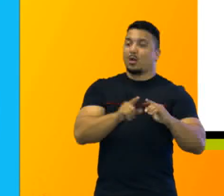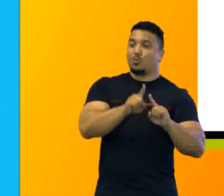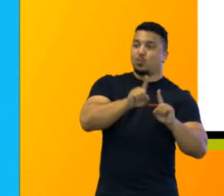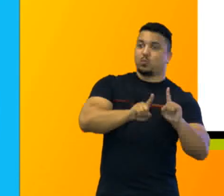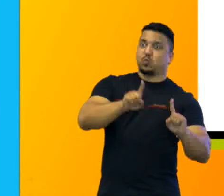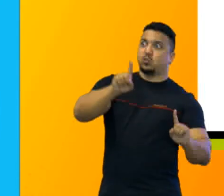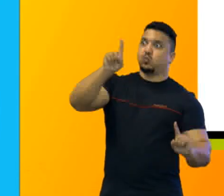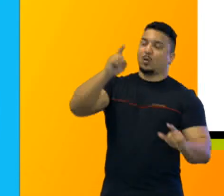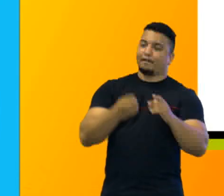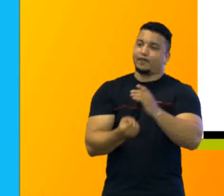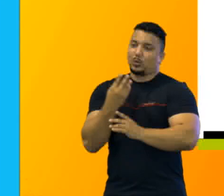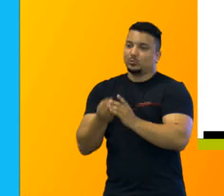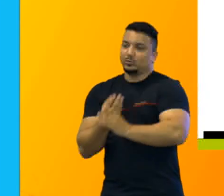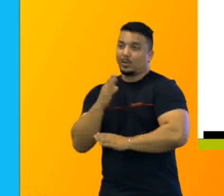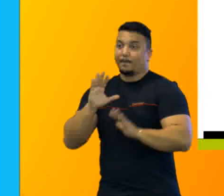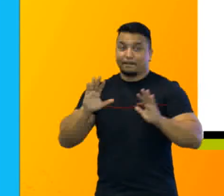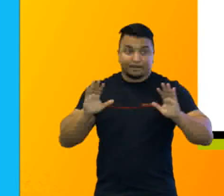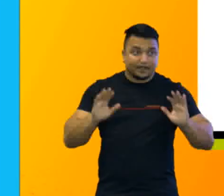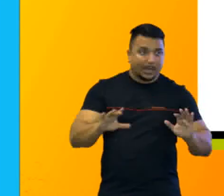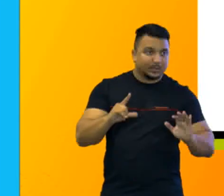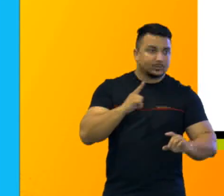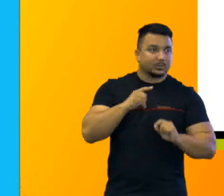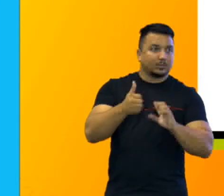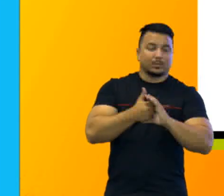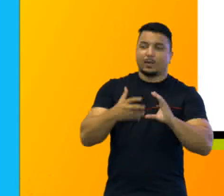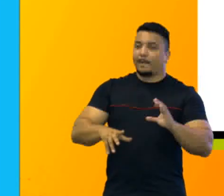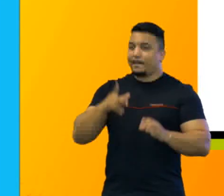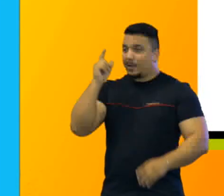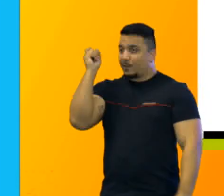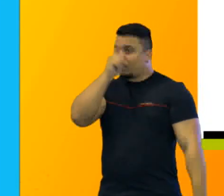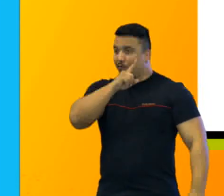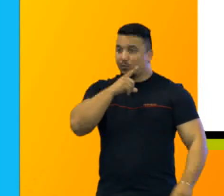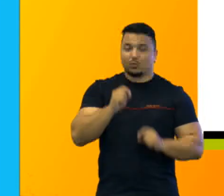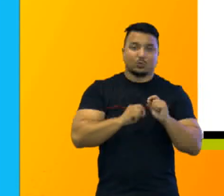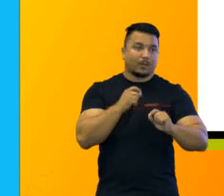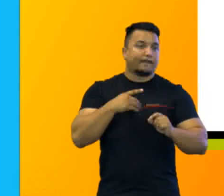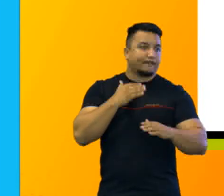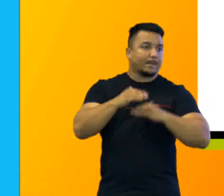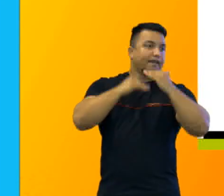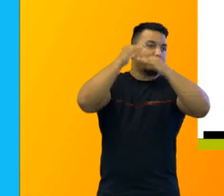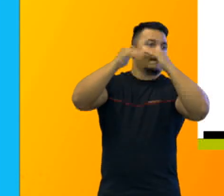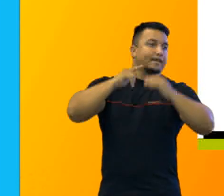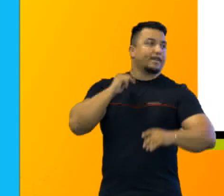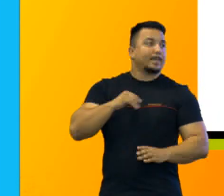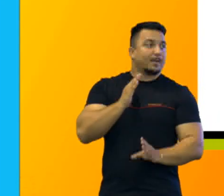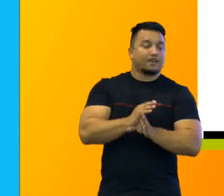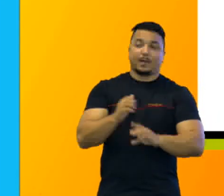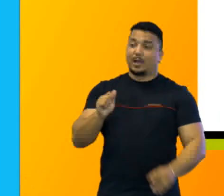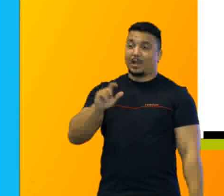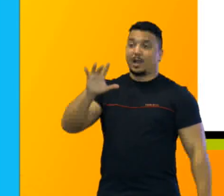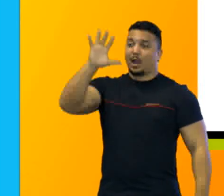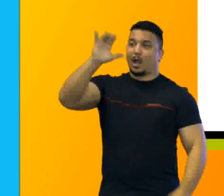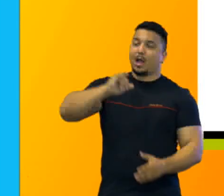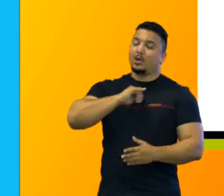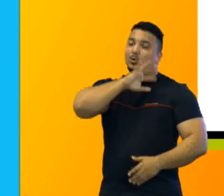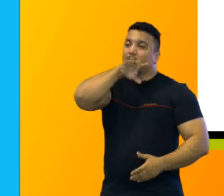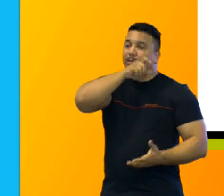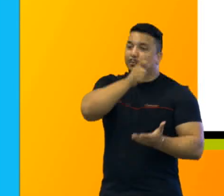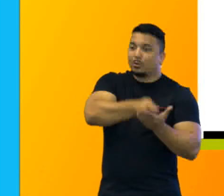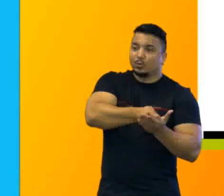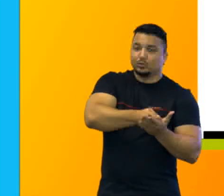da produtividade. Porém, um aspecto dificultou esse avanço: o alto custo do imposto ao